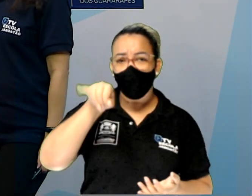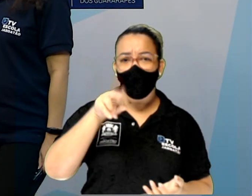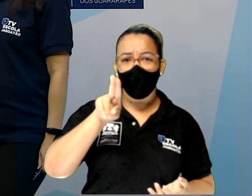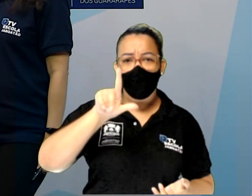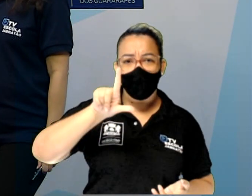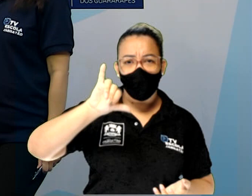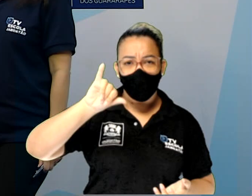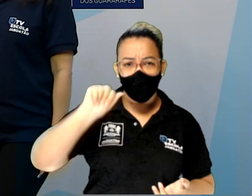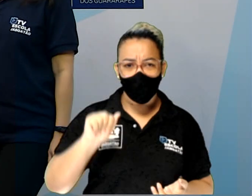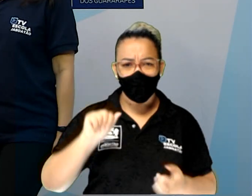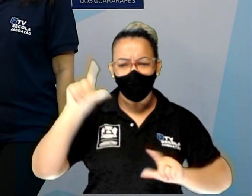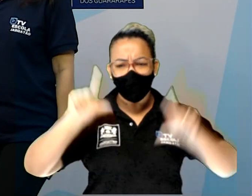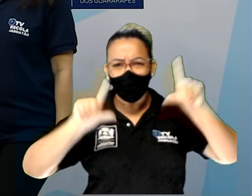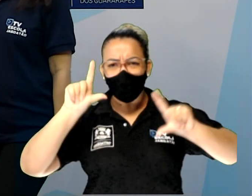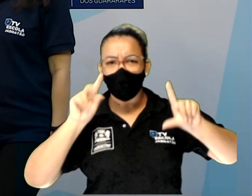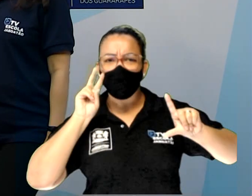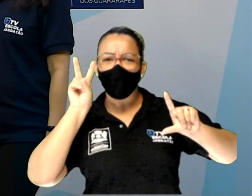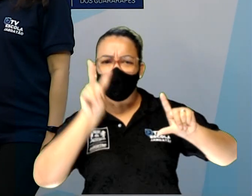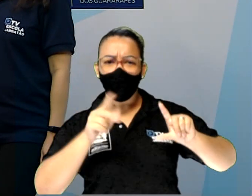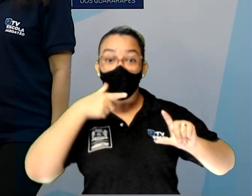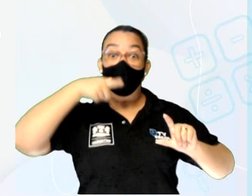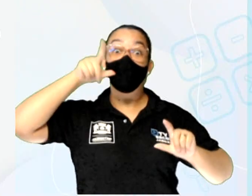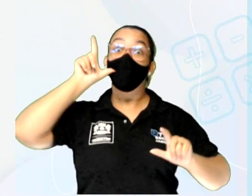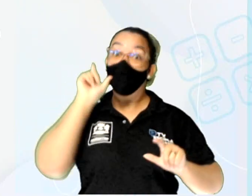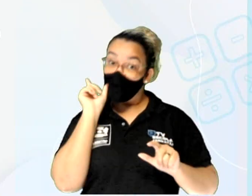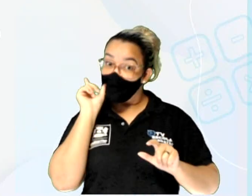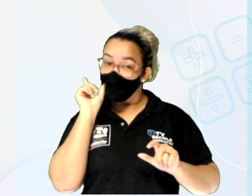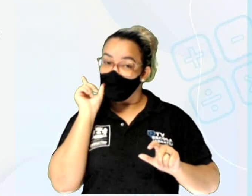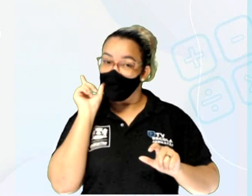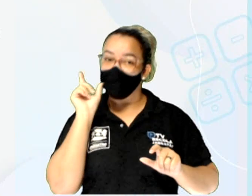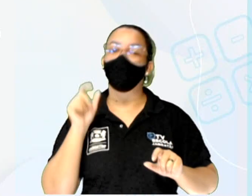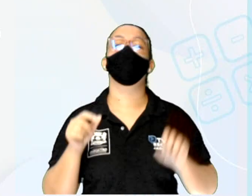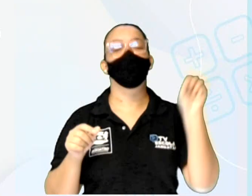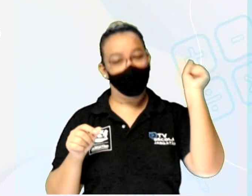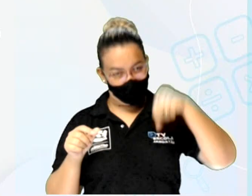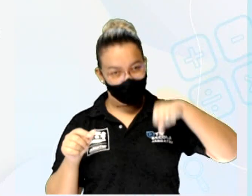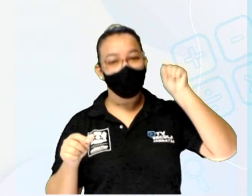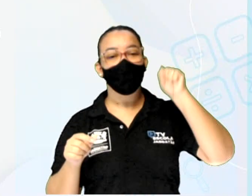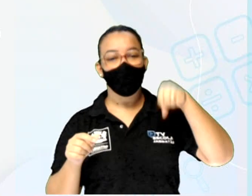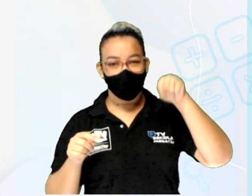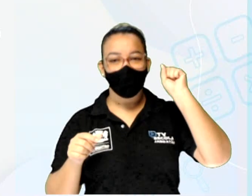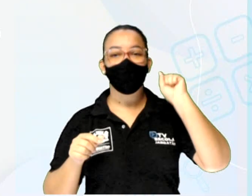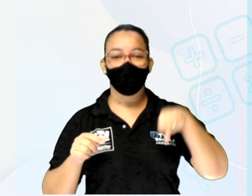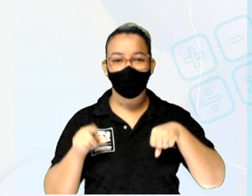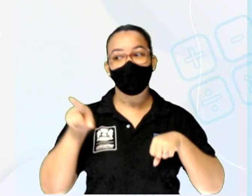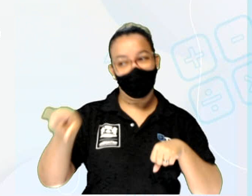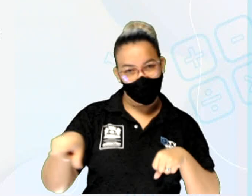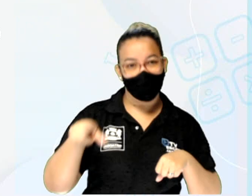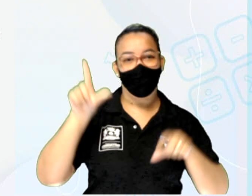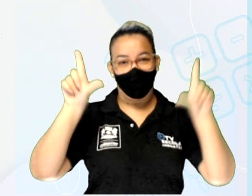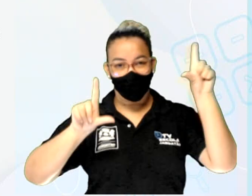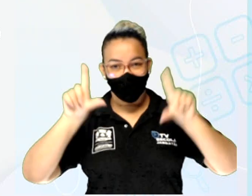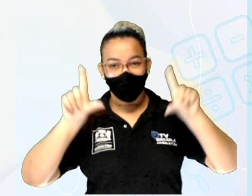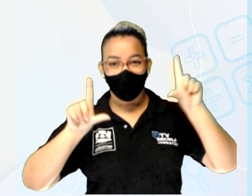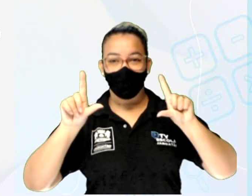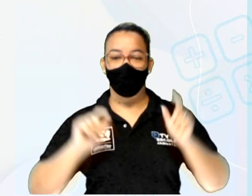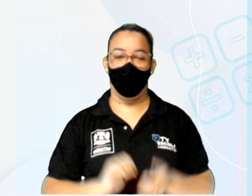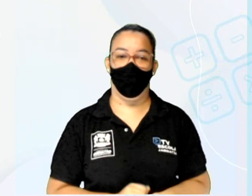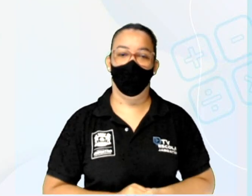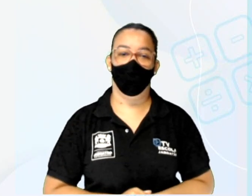TV ontem? Pela imagem. Yes, she did. Sim, ela assistiu.